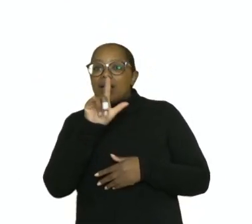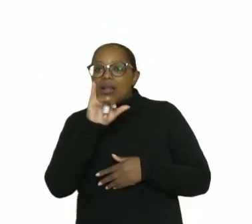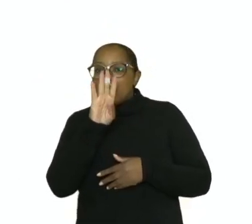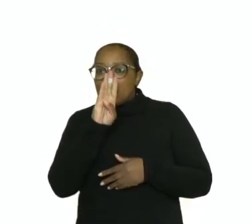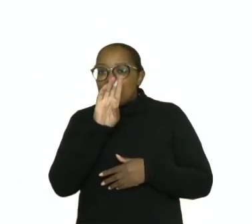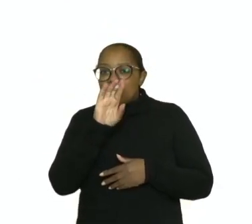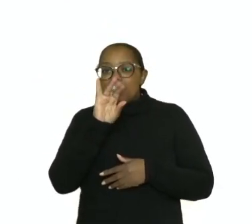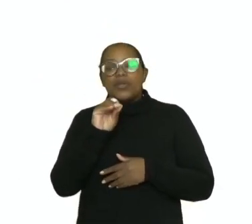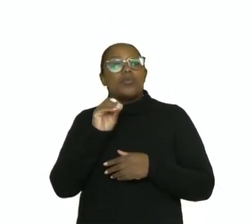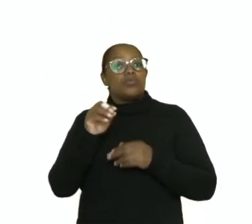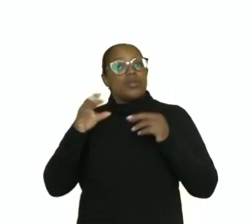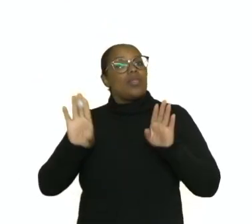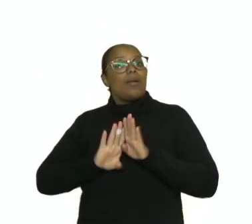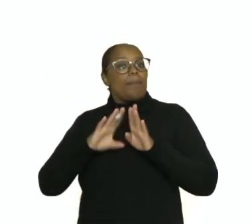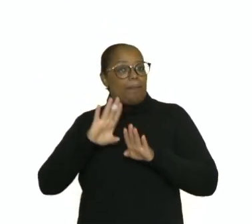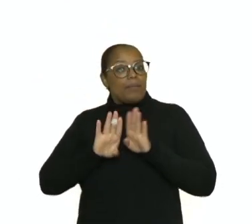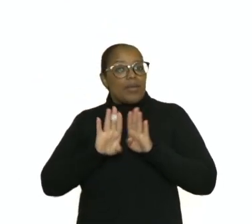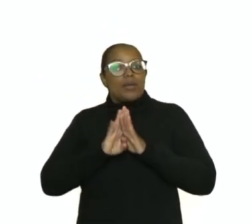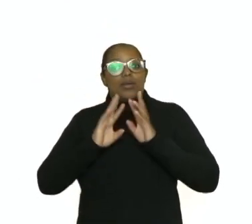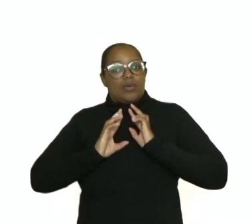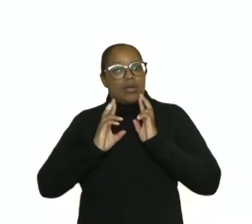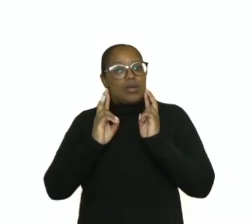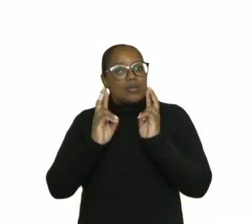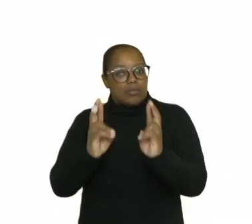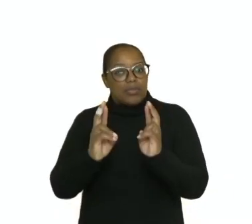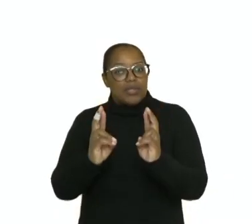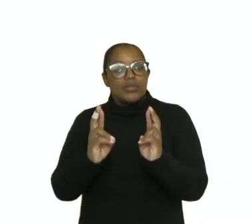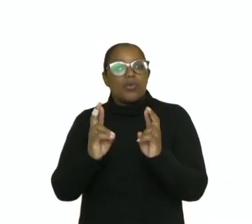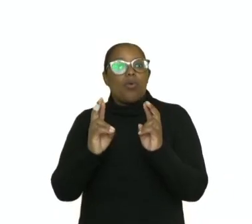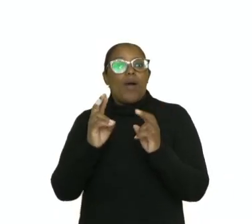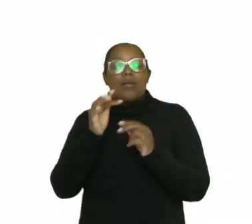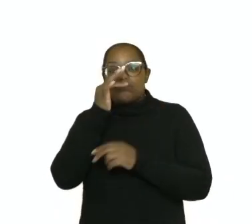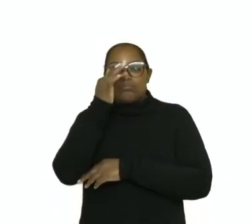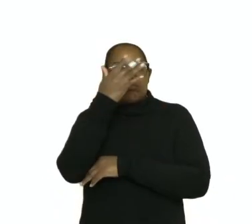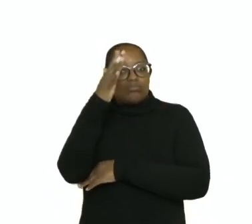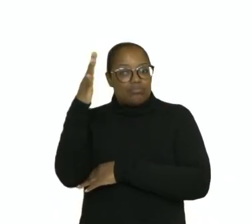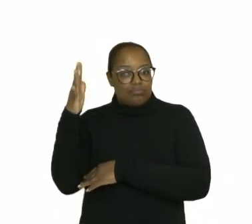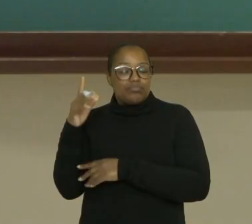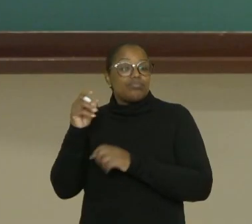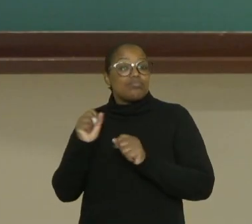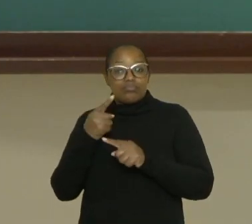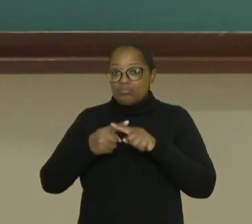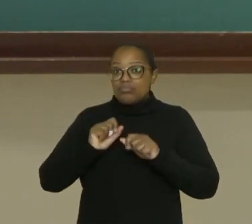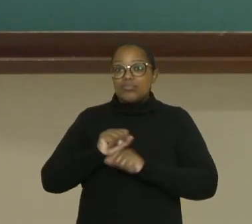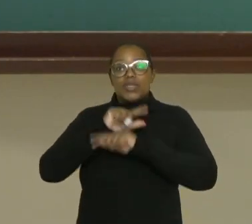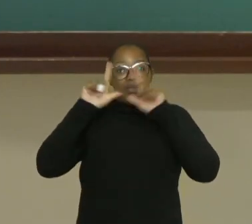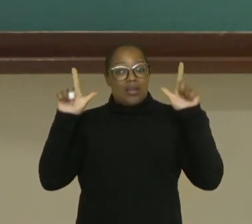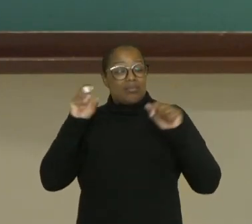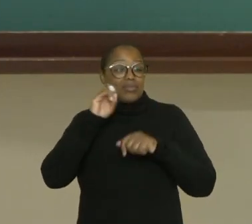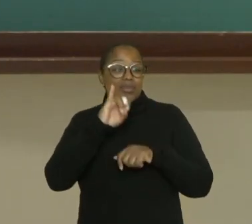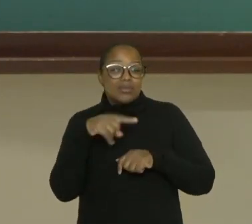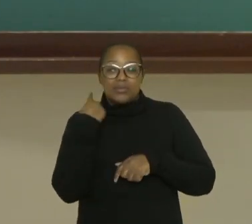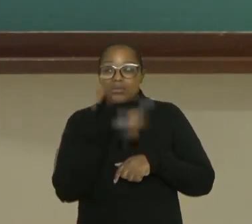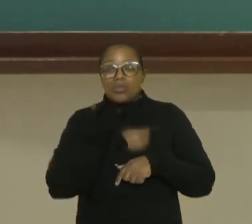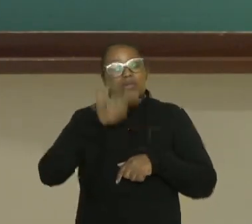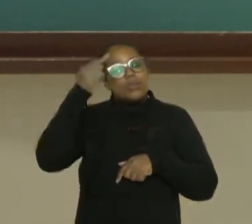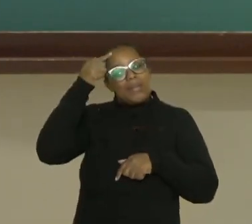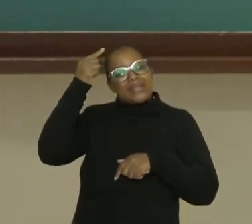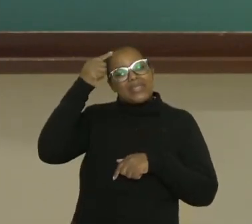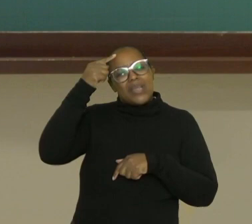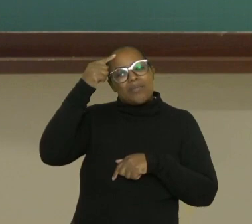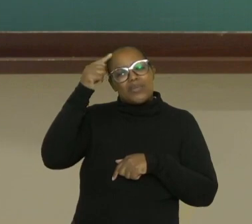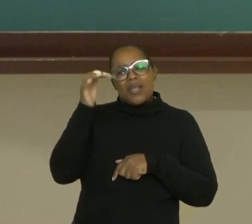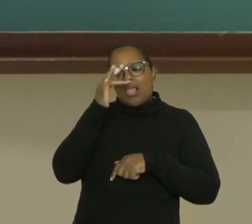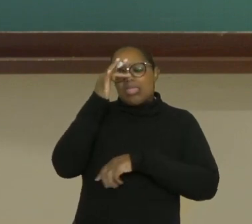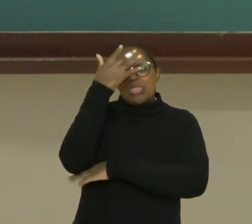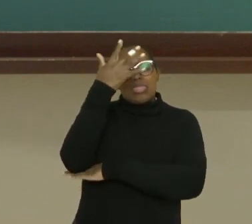humano e o respeito com a natureza, que é considerada sagrada. Porque, é claro, quando nós pensamos em ecologia,